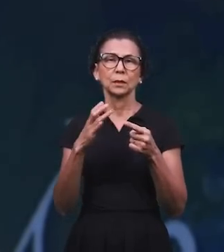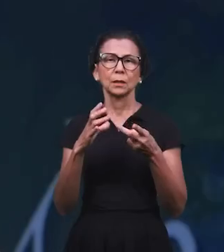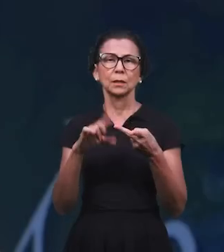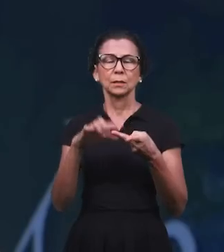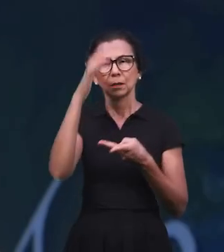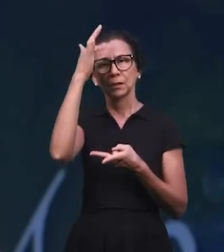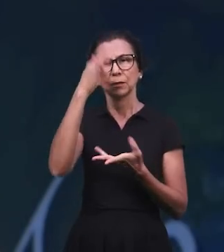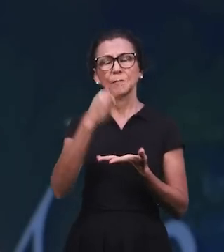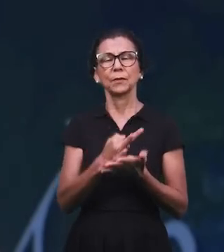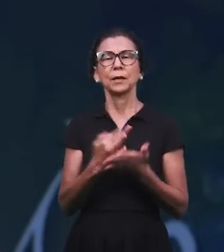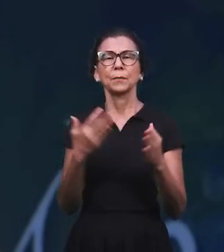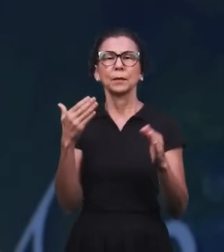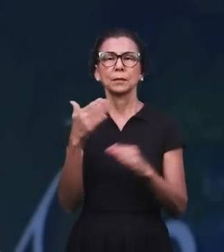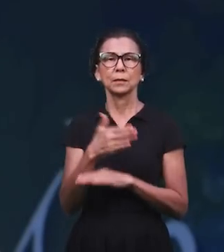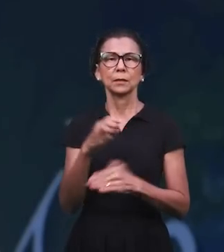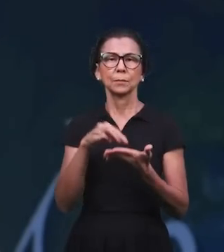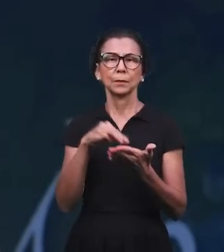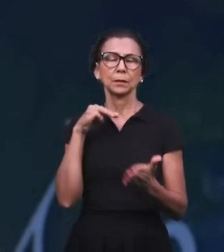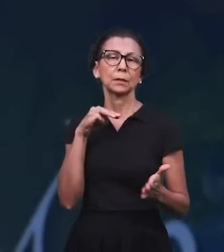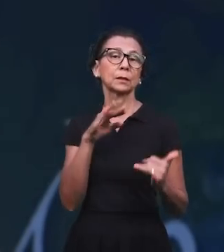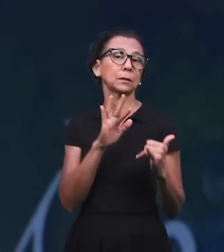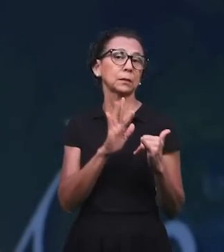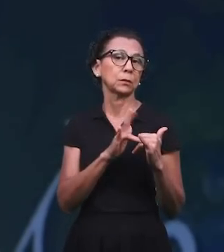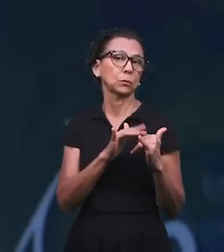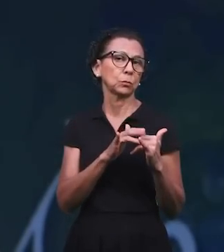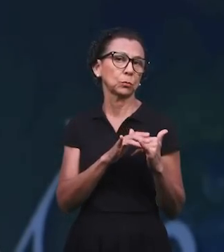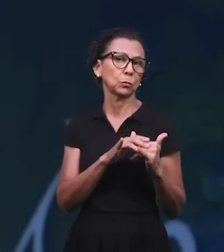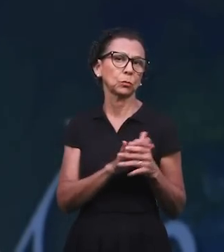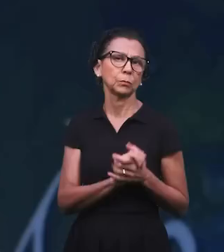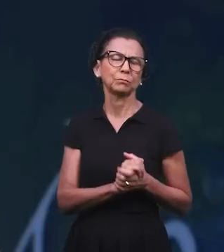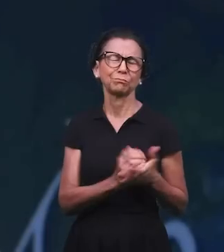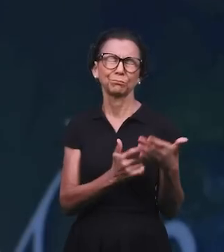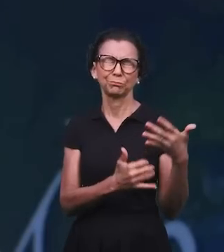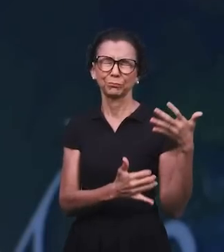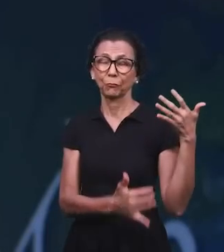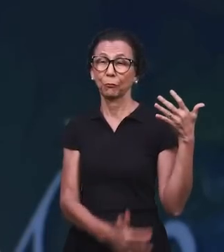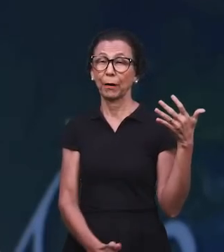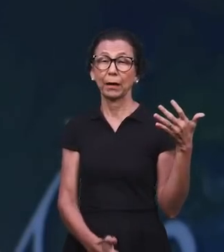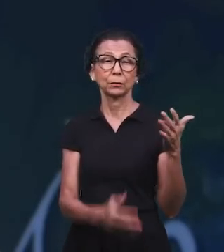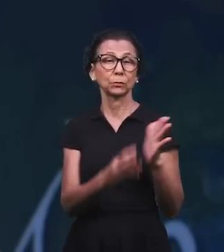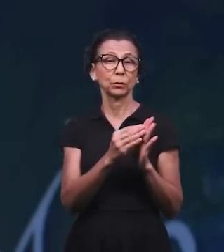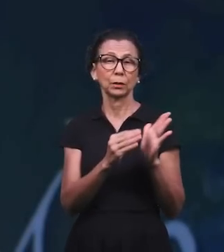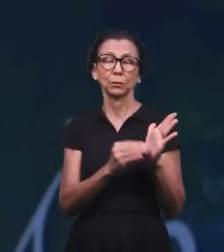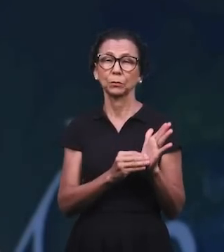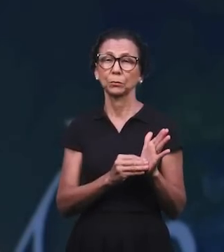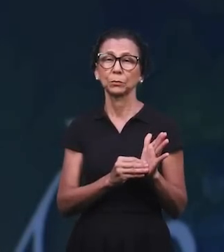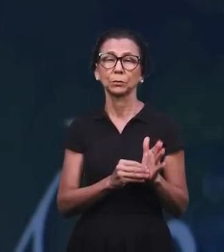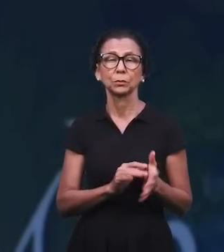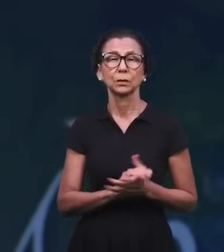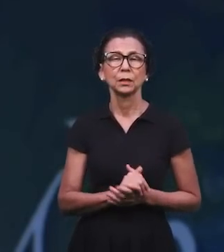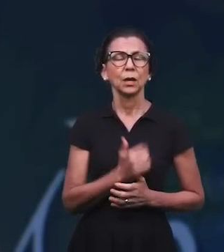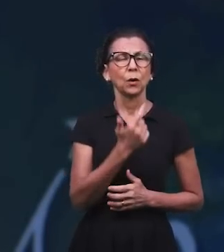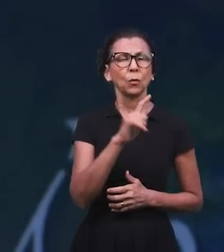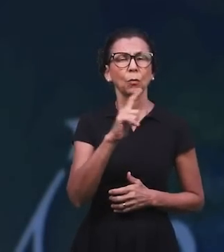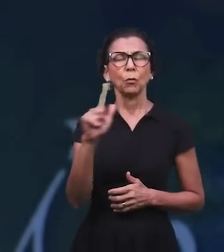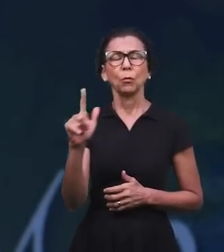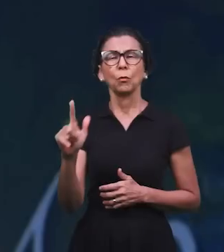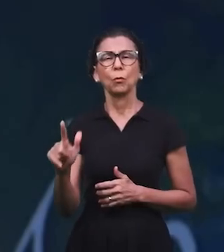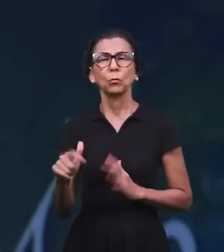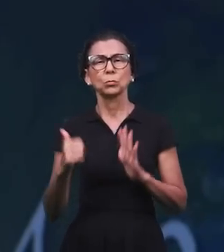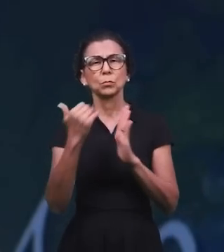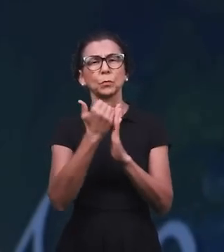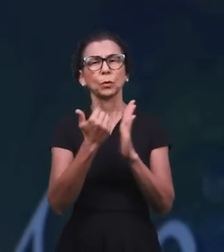Maranata, o canal do YouTube, e ali vai ter uma gama de informações, de estudos, não só do Grupo Ciência e Fé, mas de